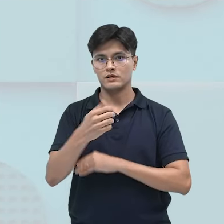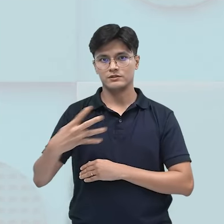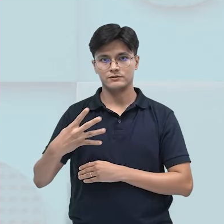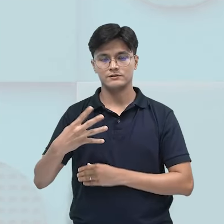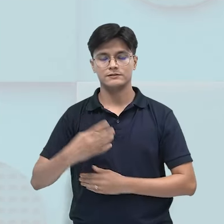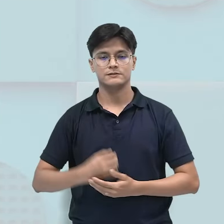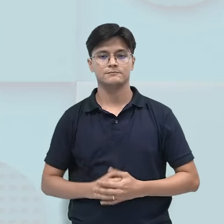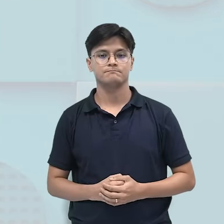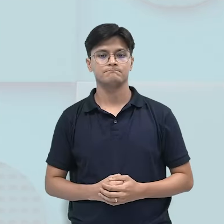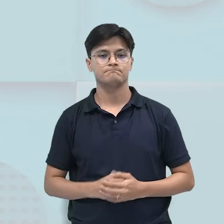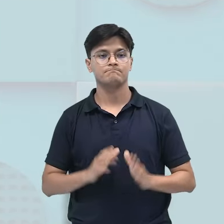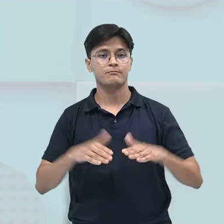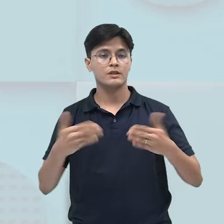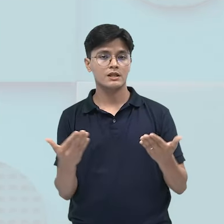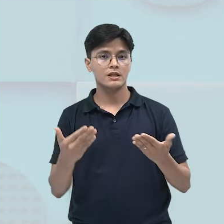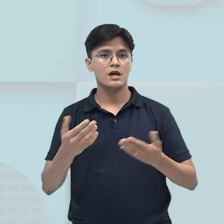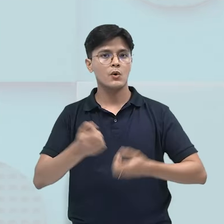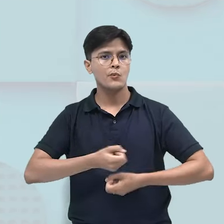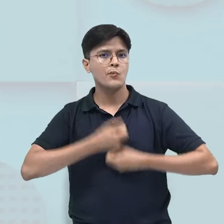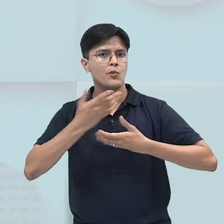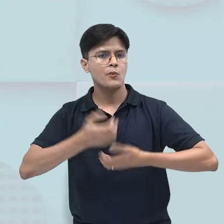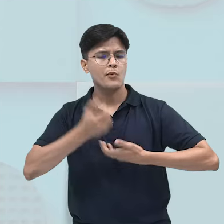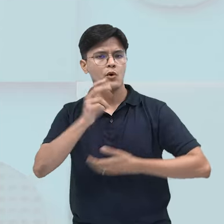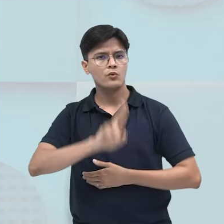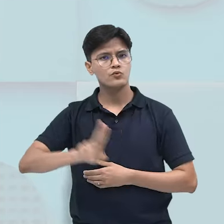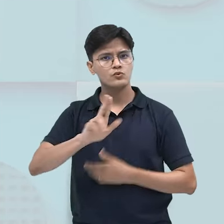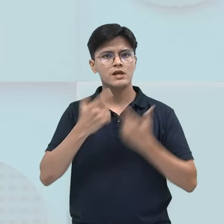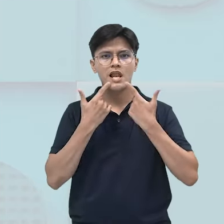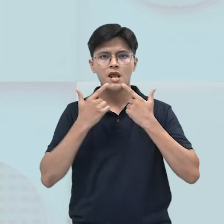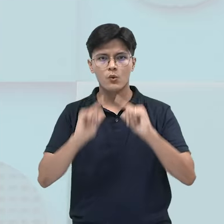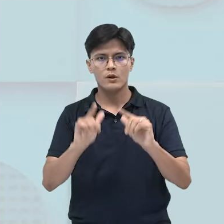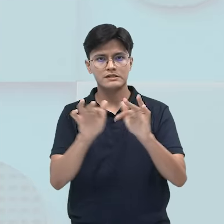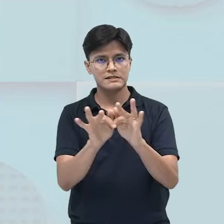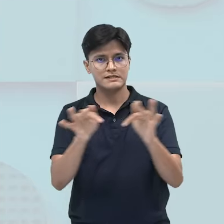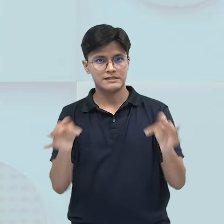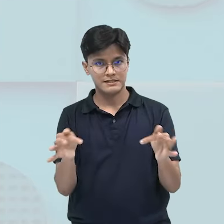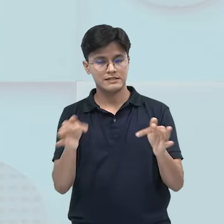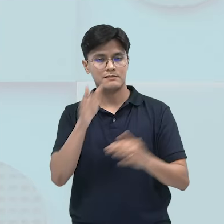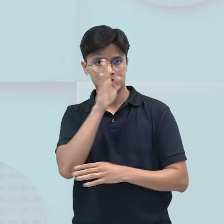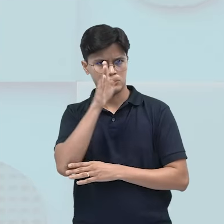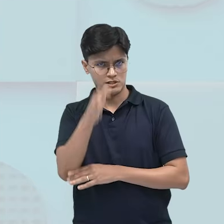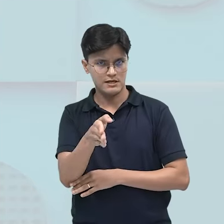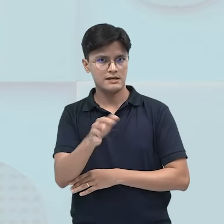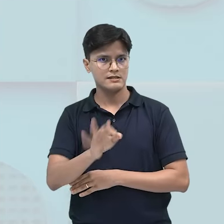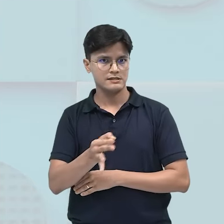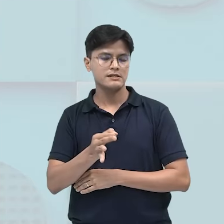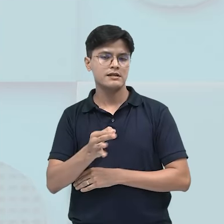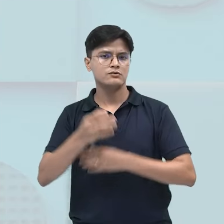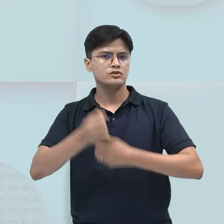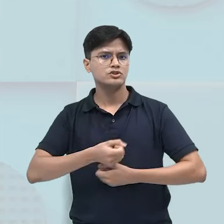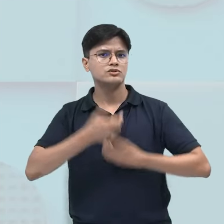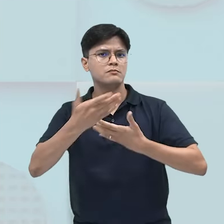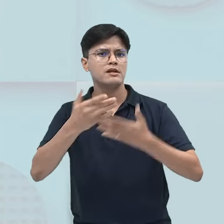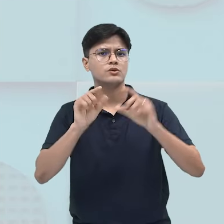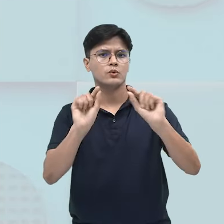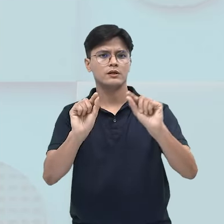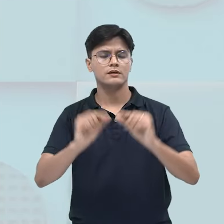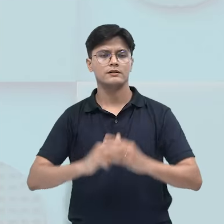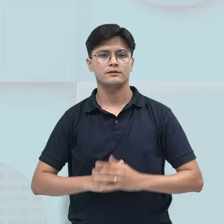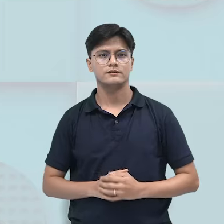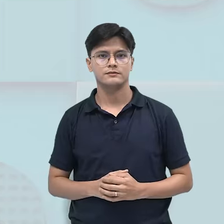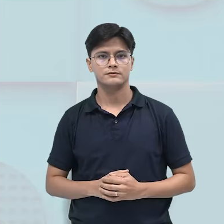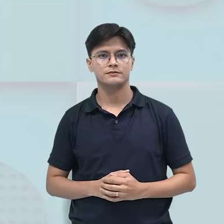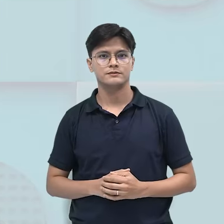Então, esse poema, através de uma linguagem bem simples e direta, ele expressa o quê?